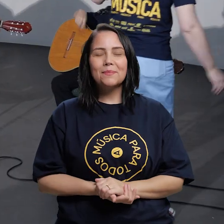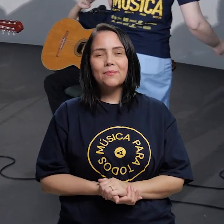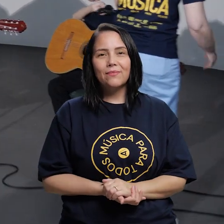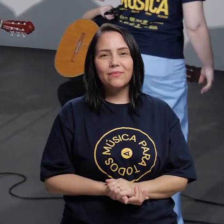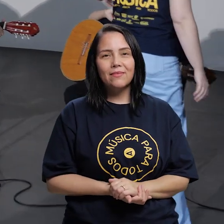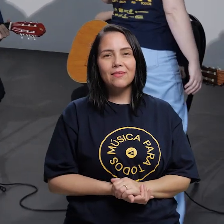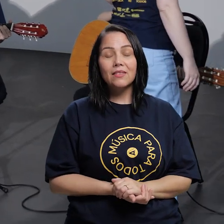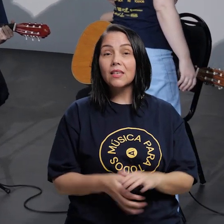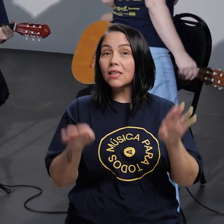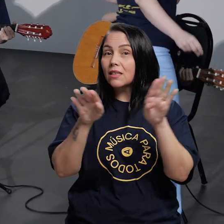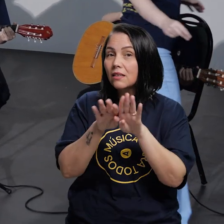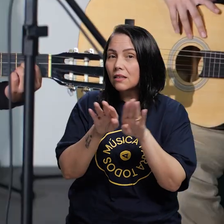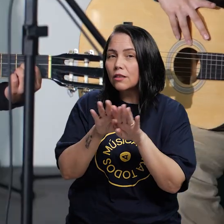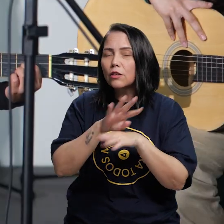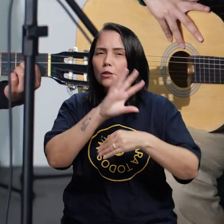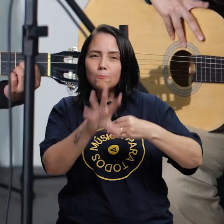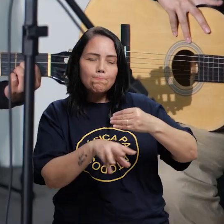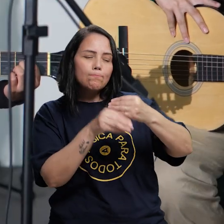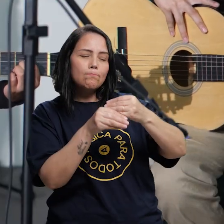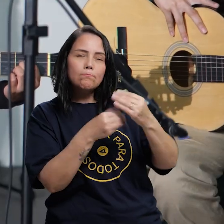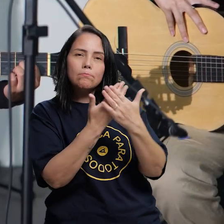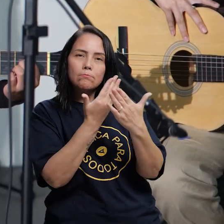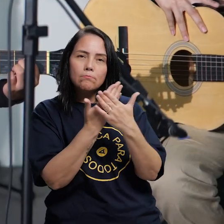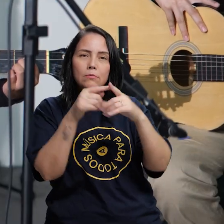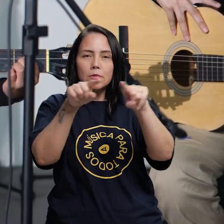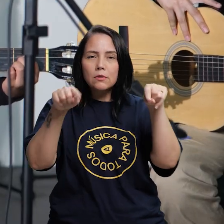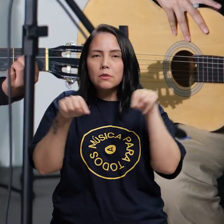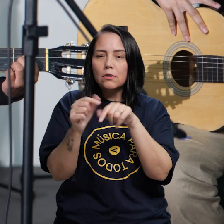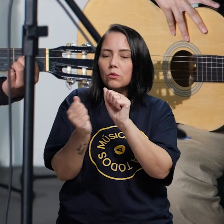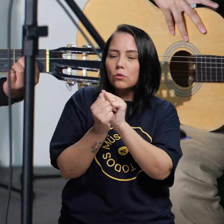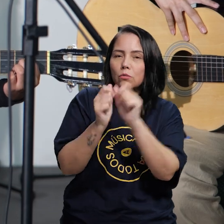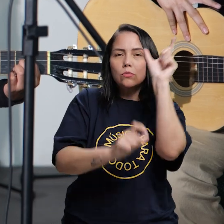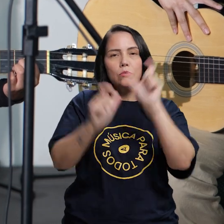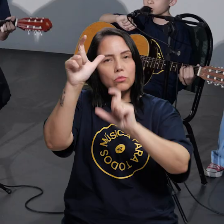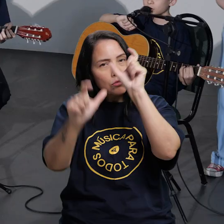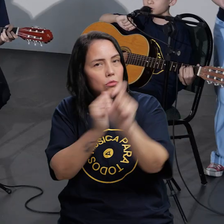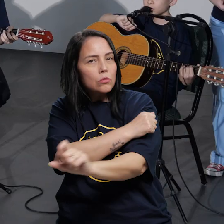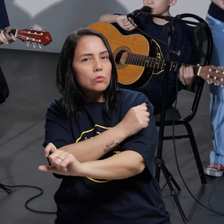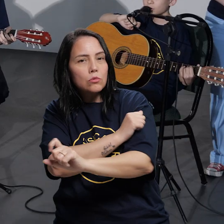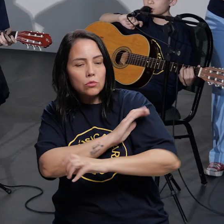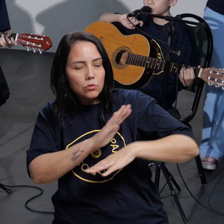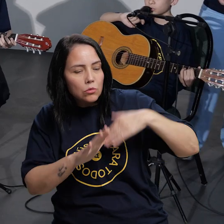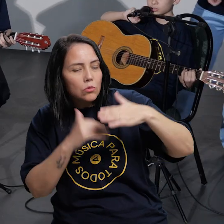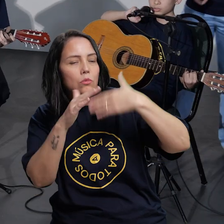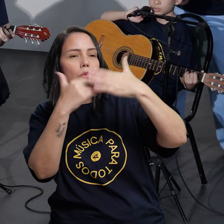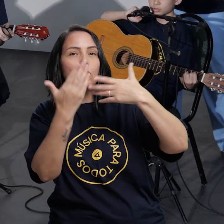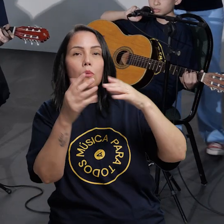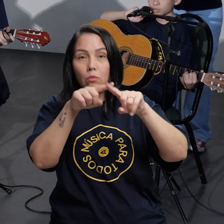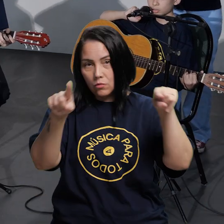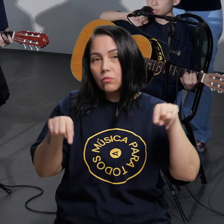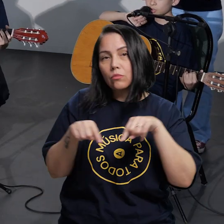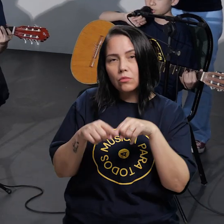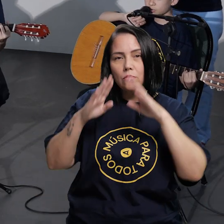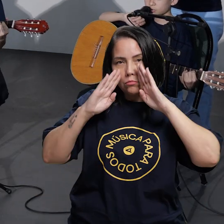Esse também foi um arranjo trabalhado em sala de aula, juntamente com os alunos. A gente desenvolveu, né, a turma, né, botando